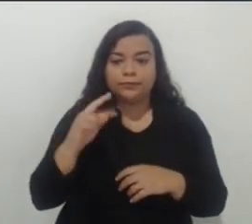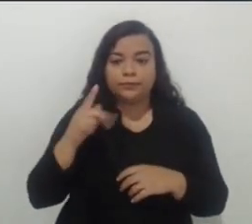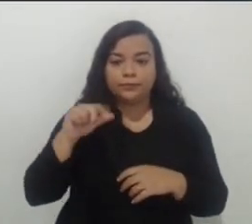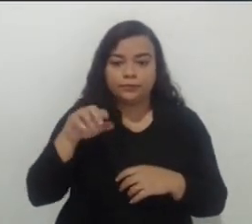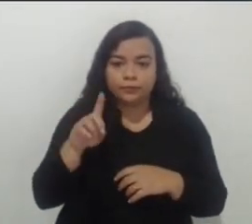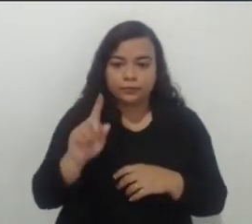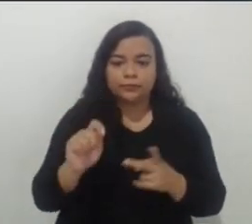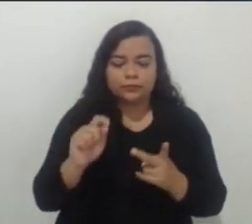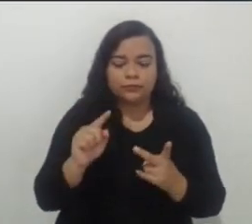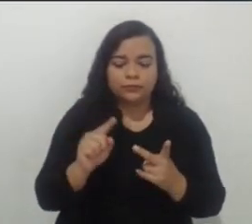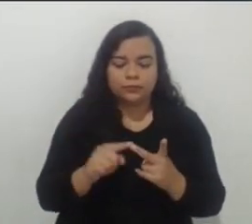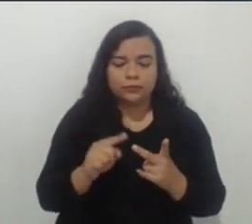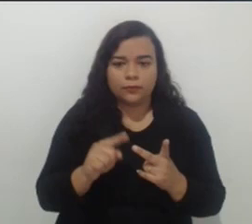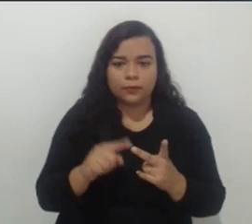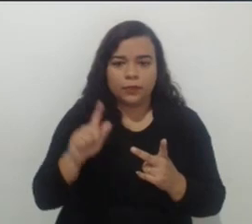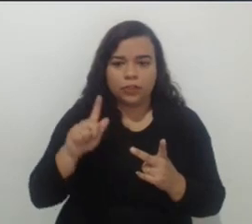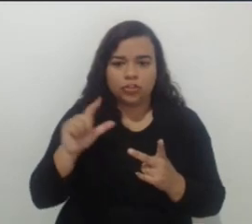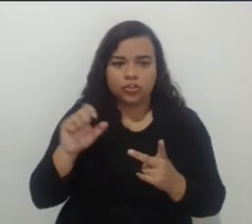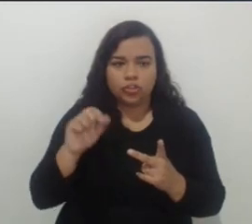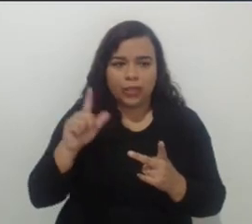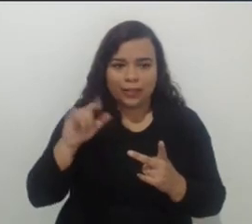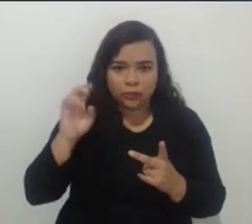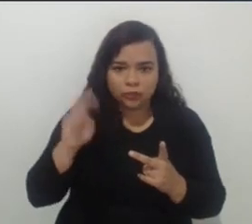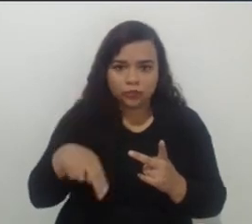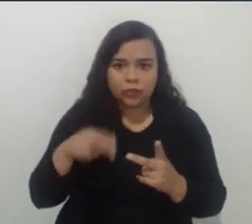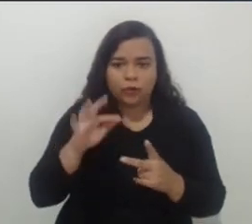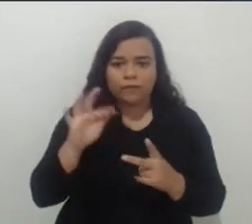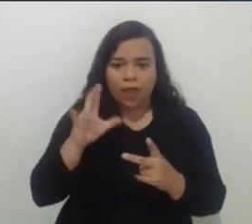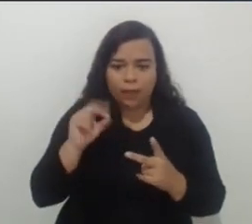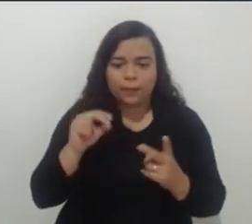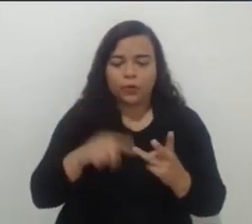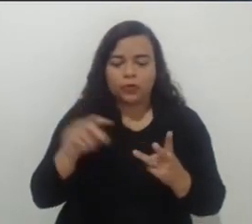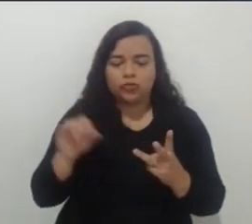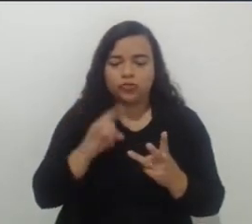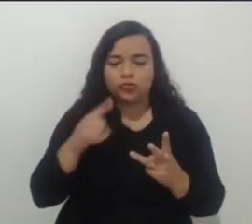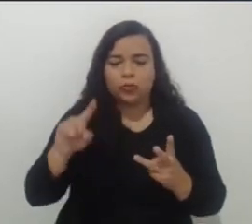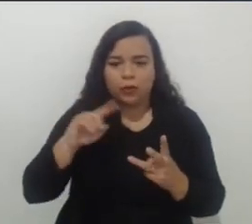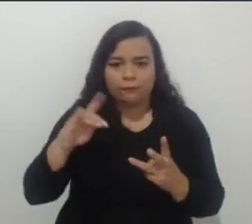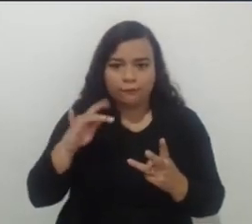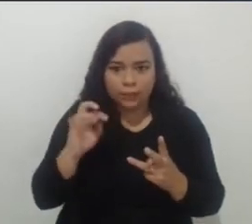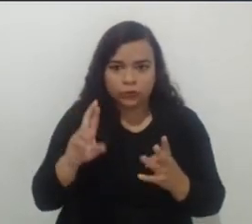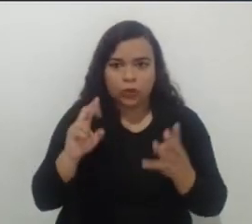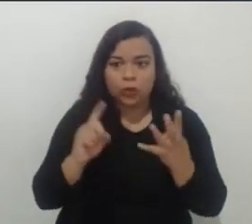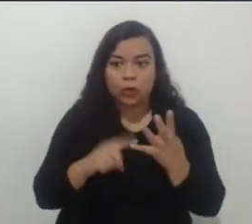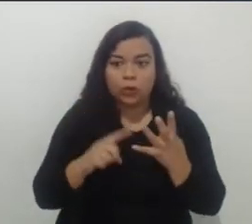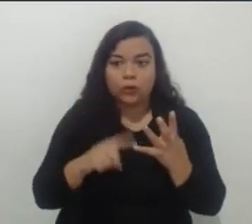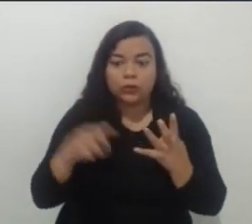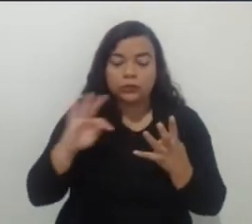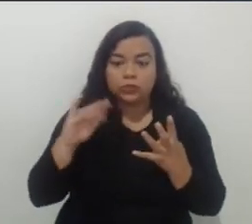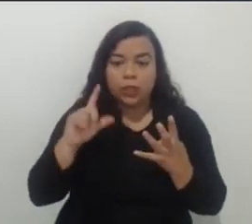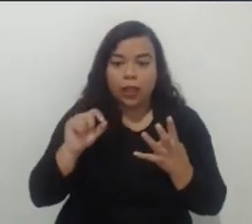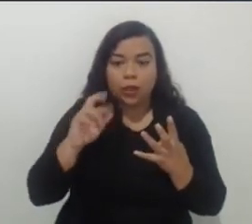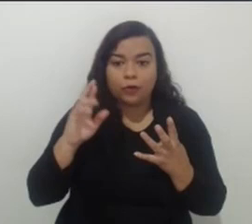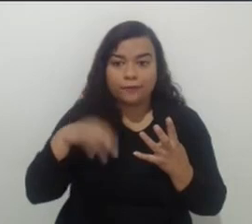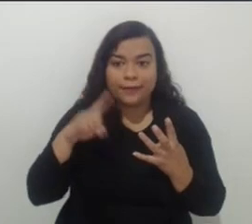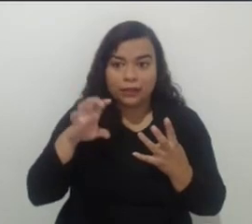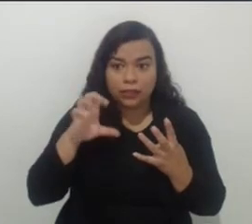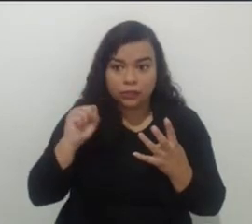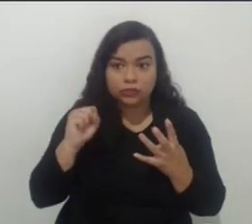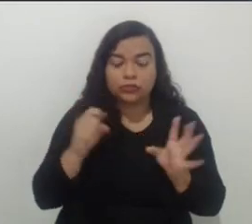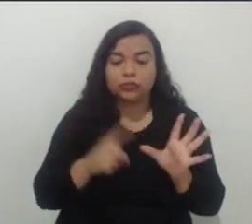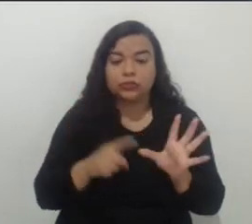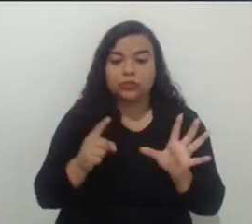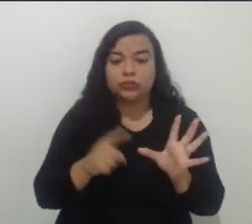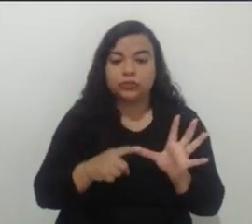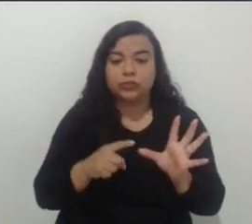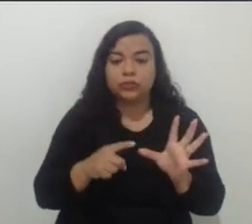Holanda, Geailson Soares Pereira, João Vitor de Holanda Diógenes, Tiago Fernandes de Souza,